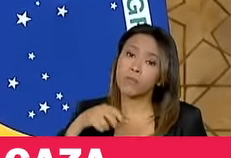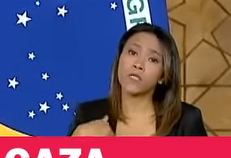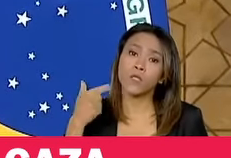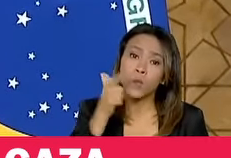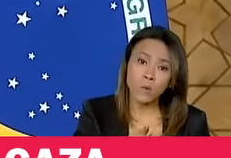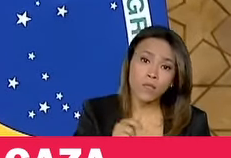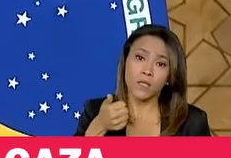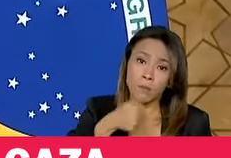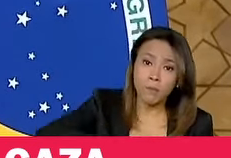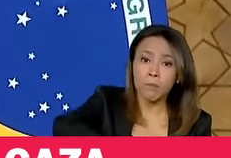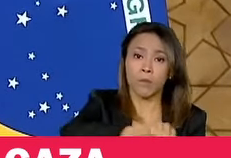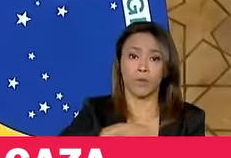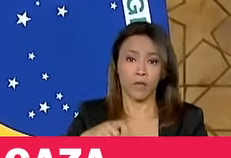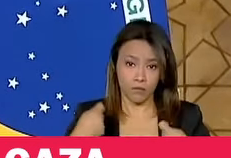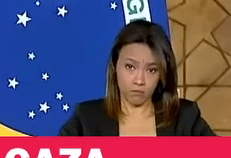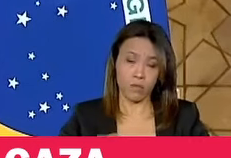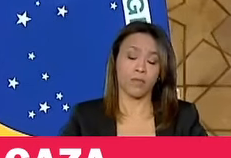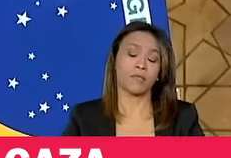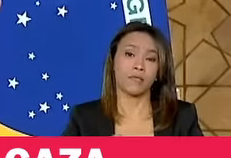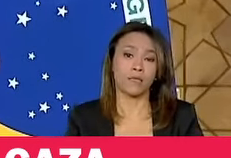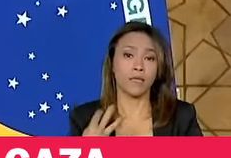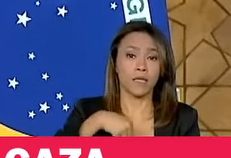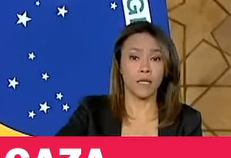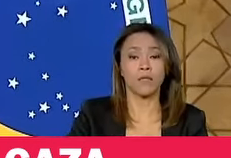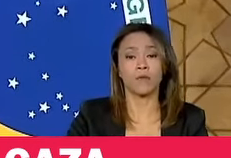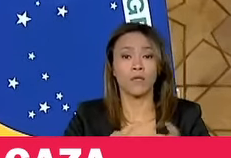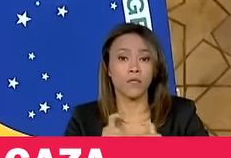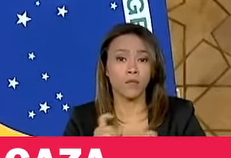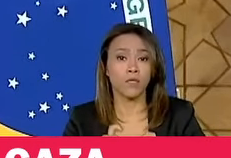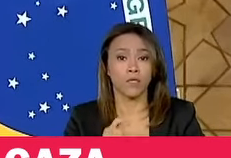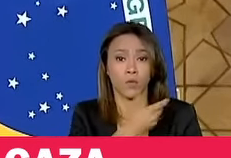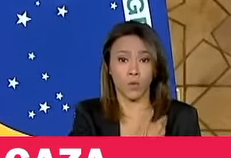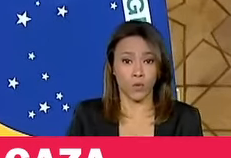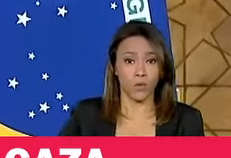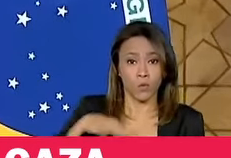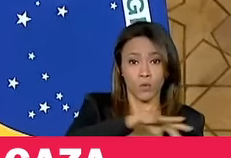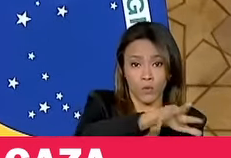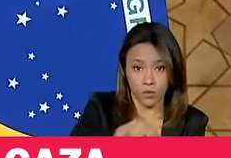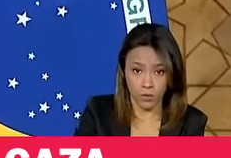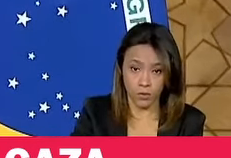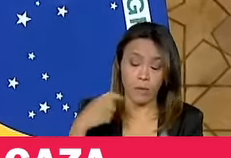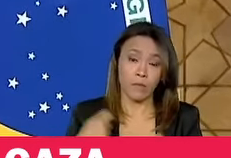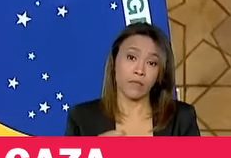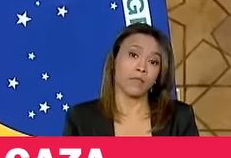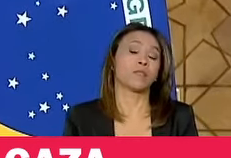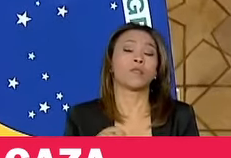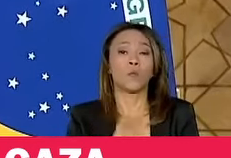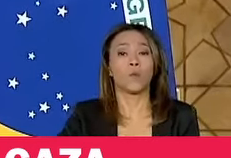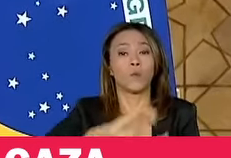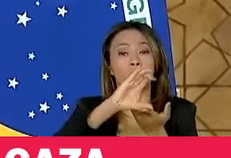mudanças necessárias nos órgãos de governança global. É preciso que o Conselho de Segurança da